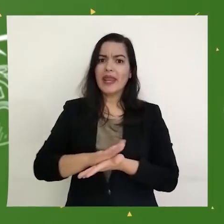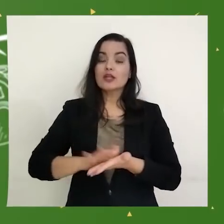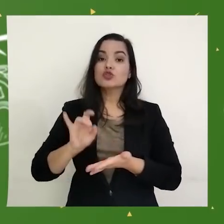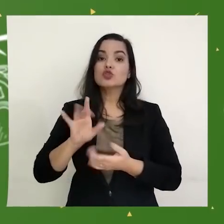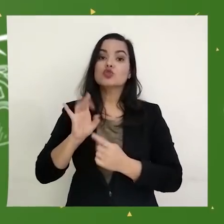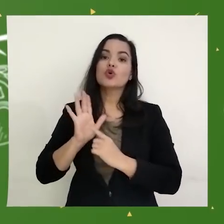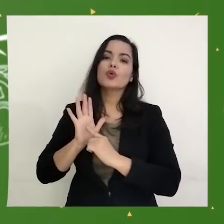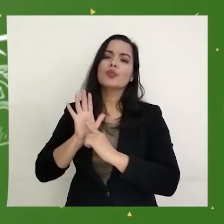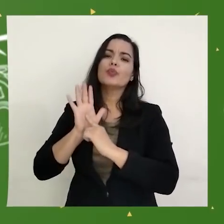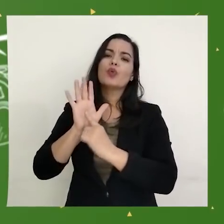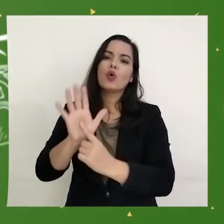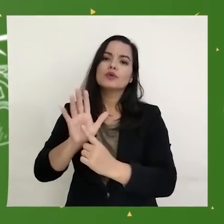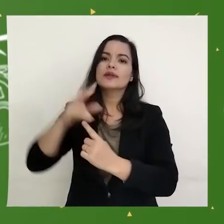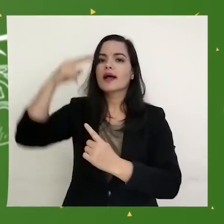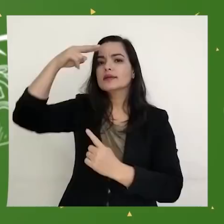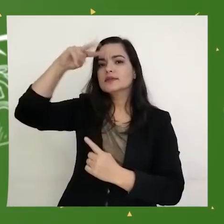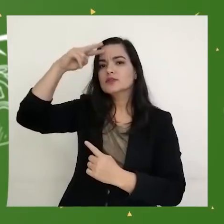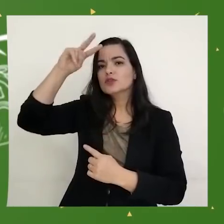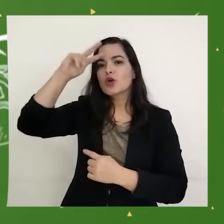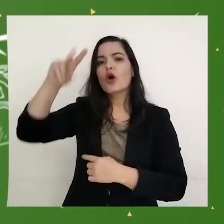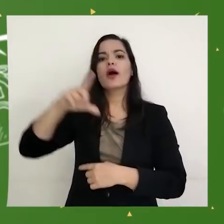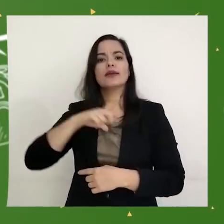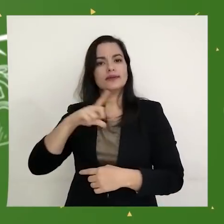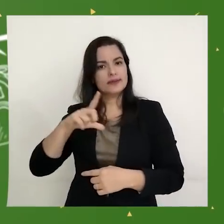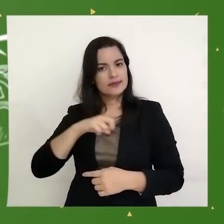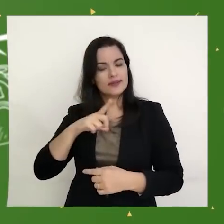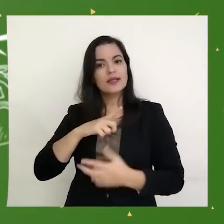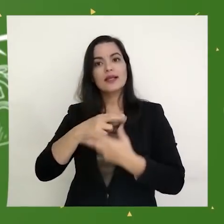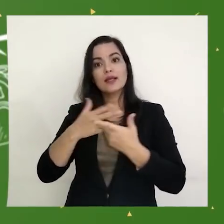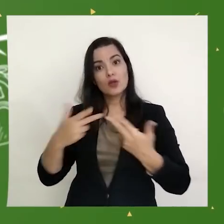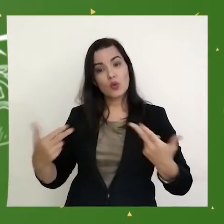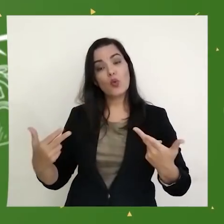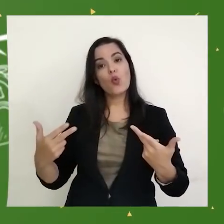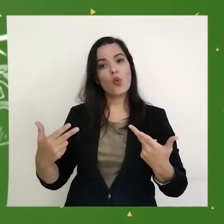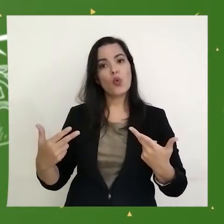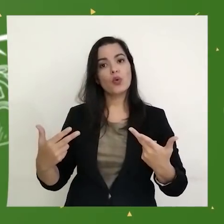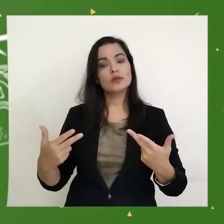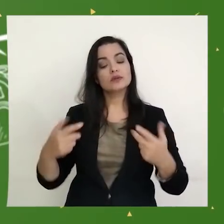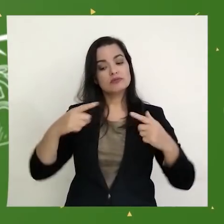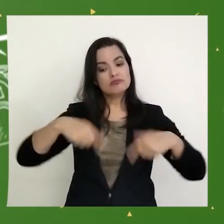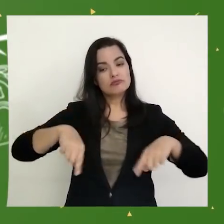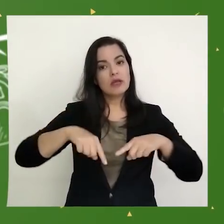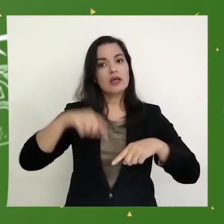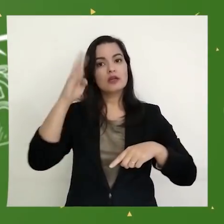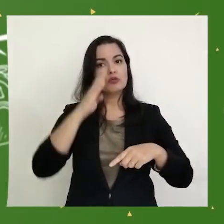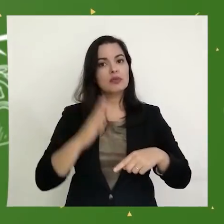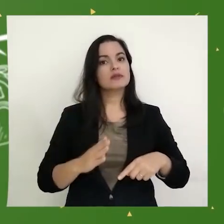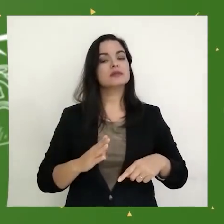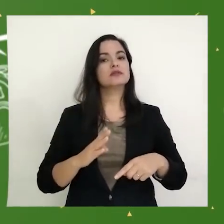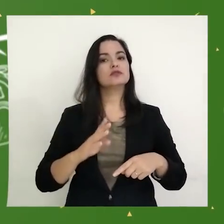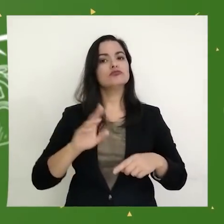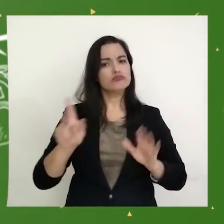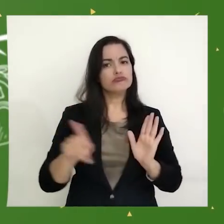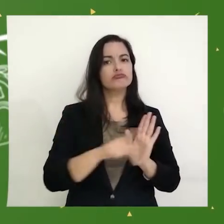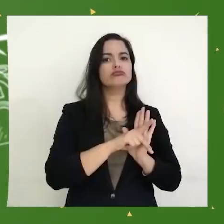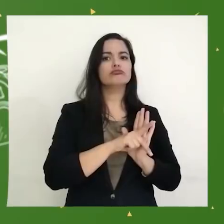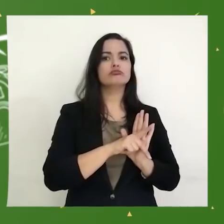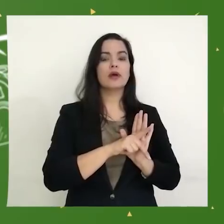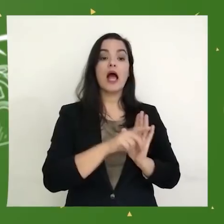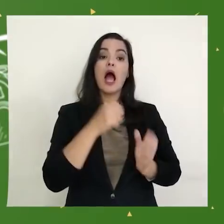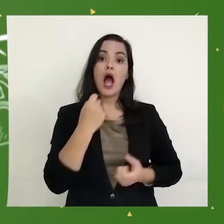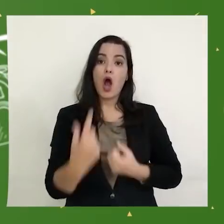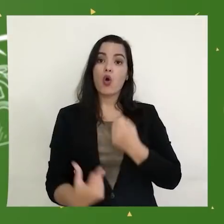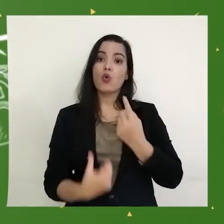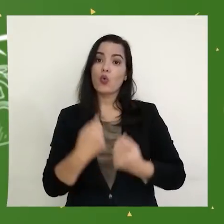para mostrar que existem esses bens e que, para algumas pessoas,